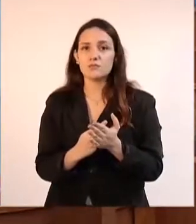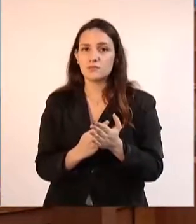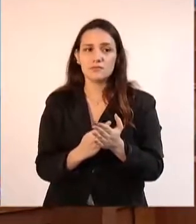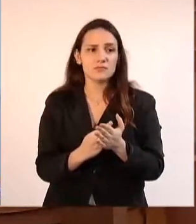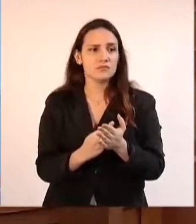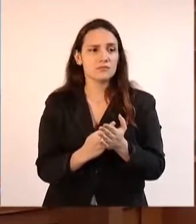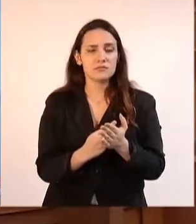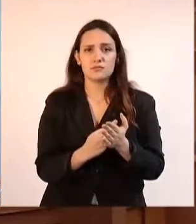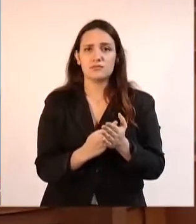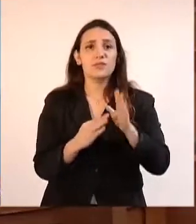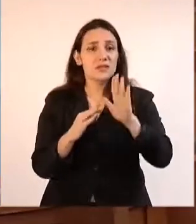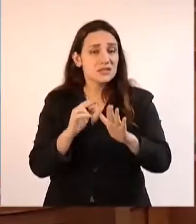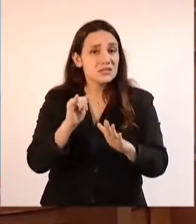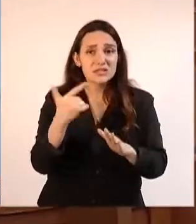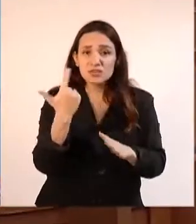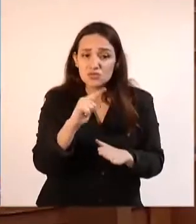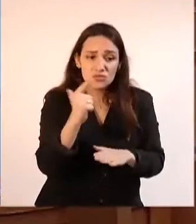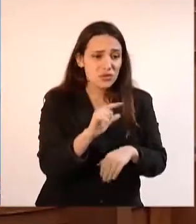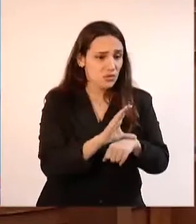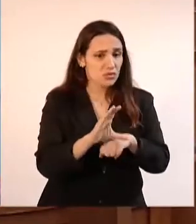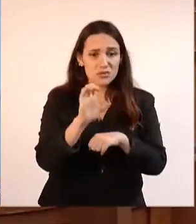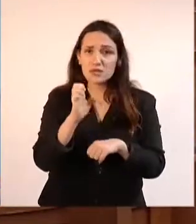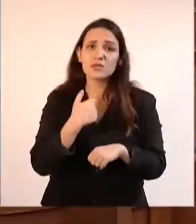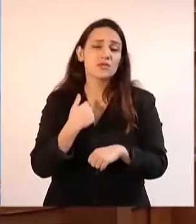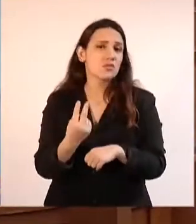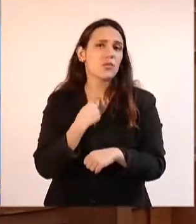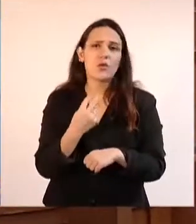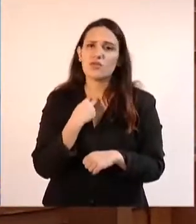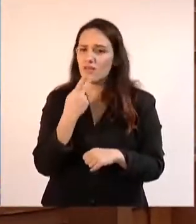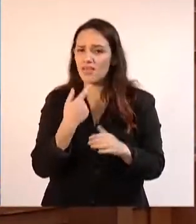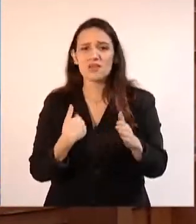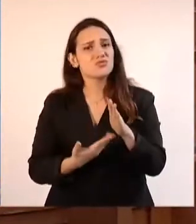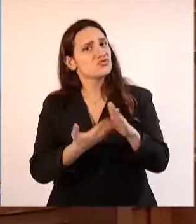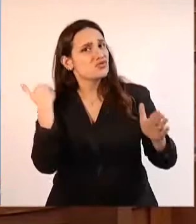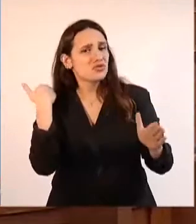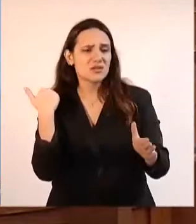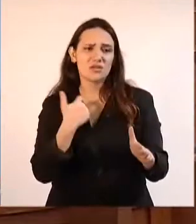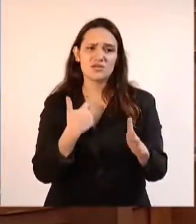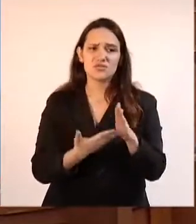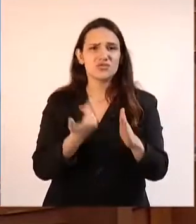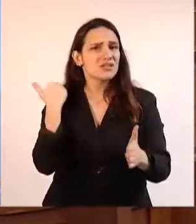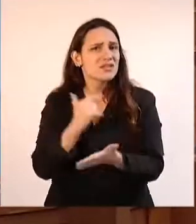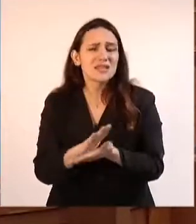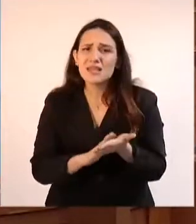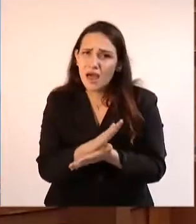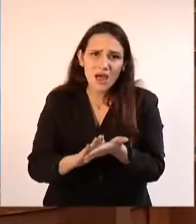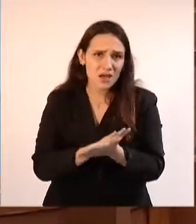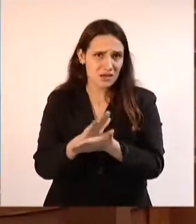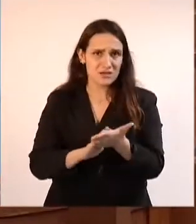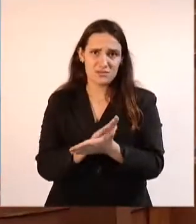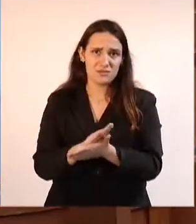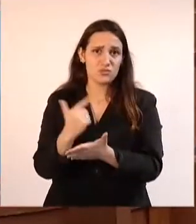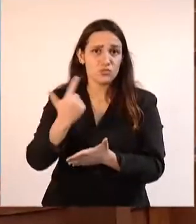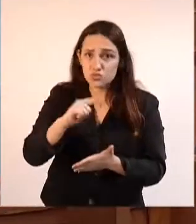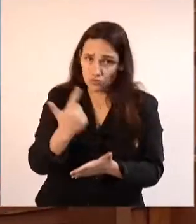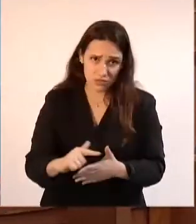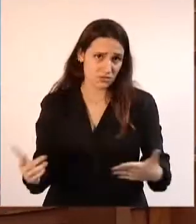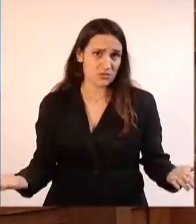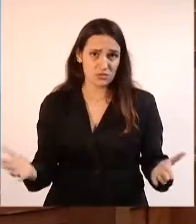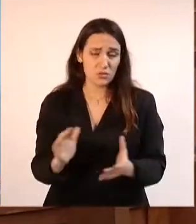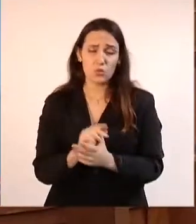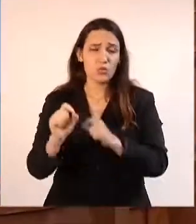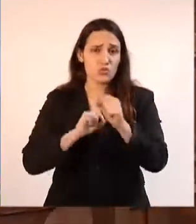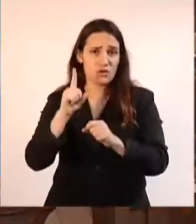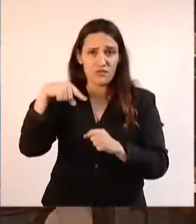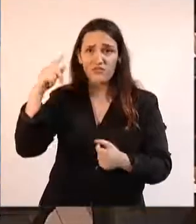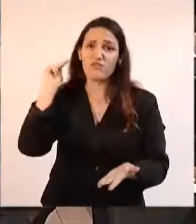não têm na Constituição, ninguém pode dizer que eu estou retirando, porque eu não posso retirar aquilo que não tem. Então a verdade